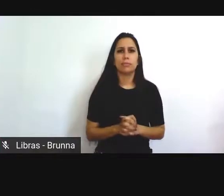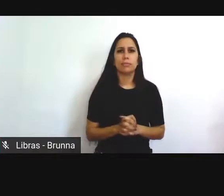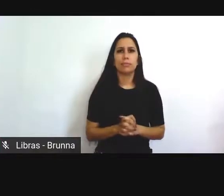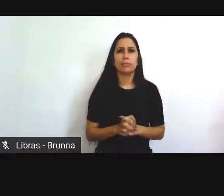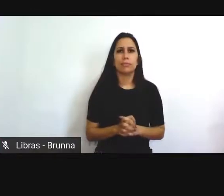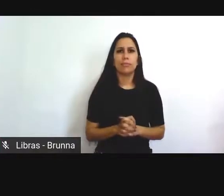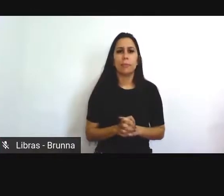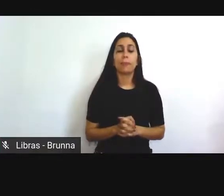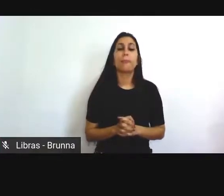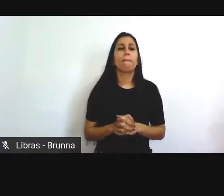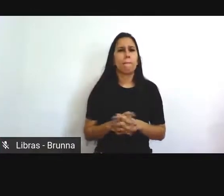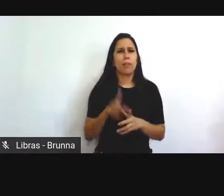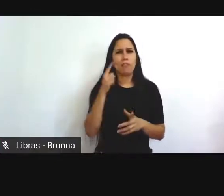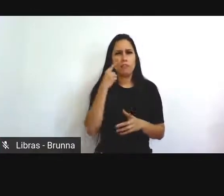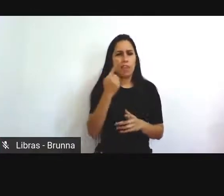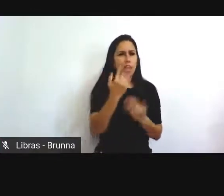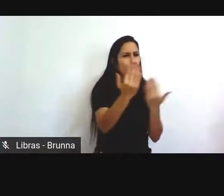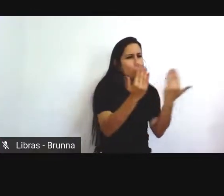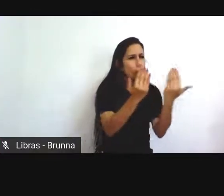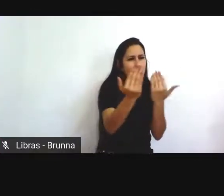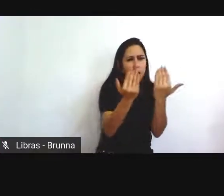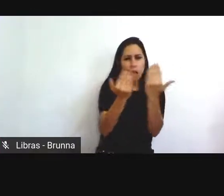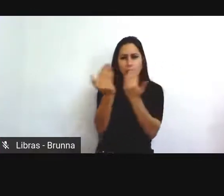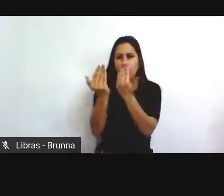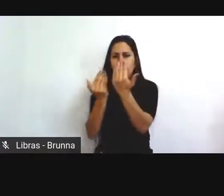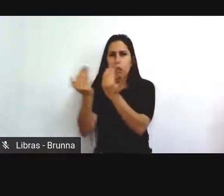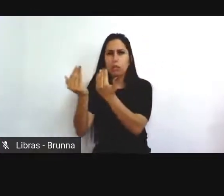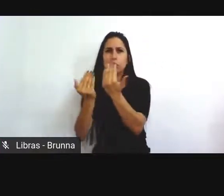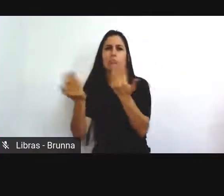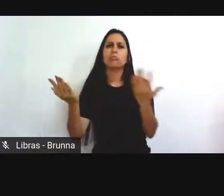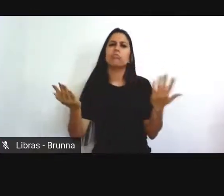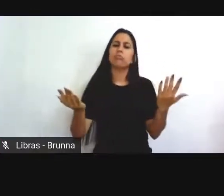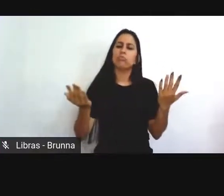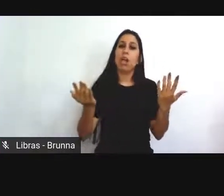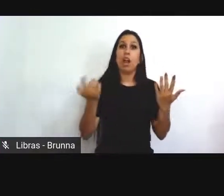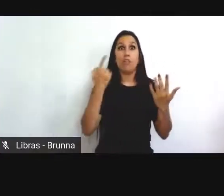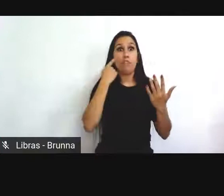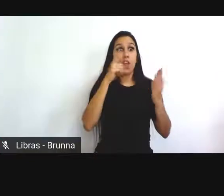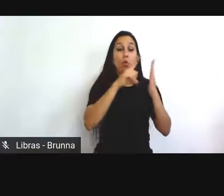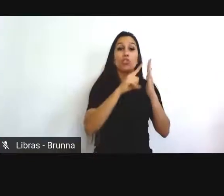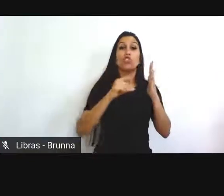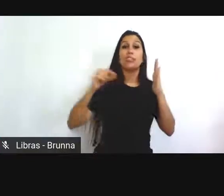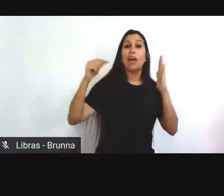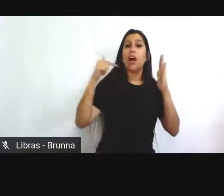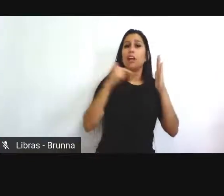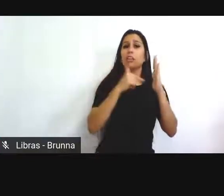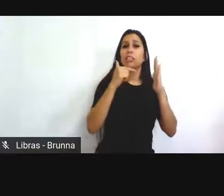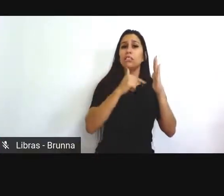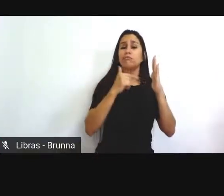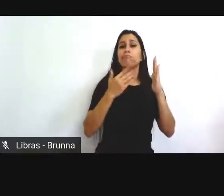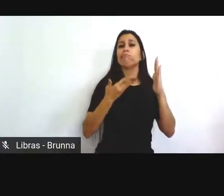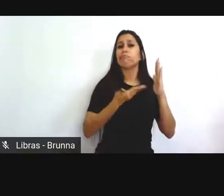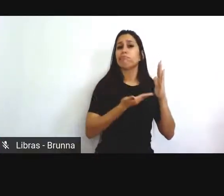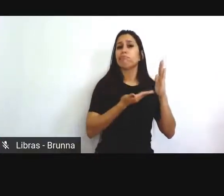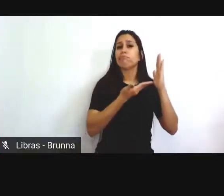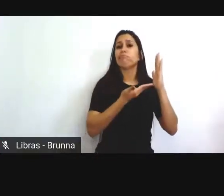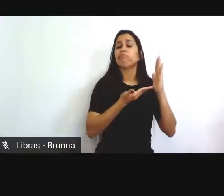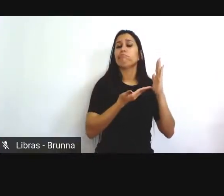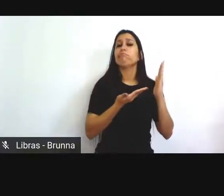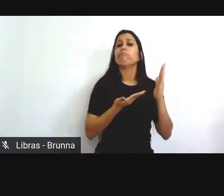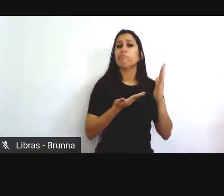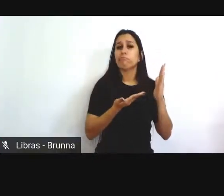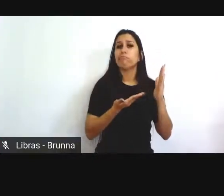muita vantagem comparativa, ou com um destaque grande fora